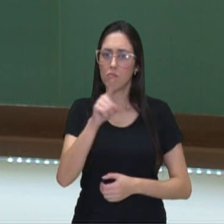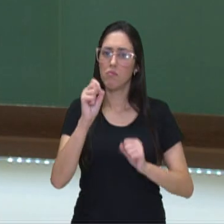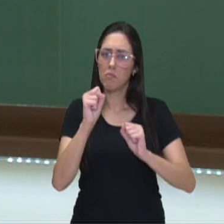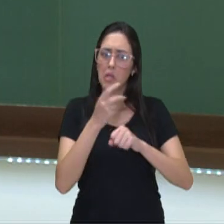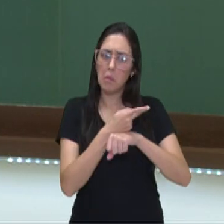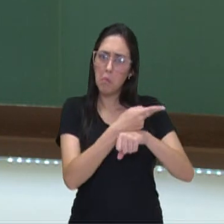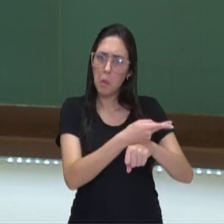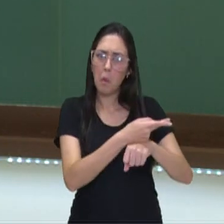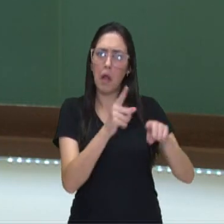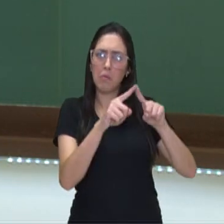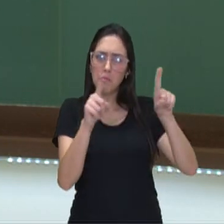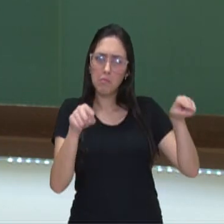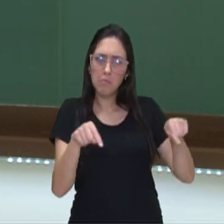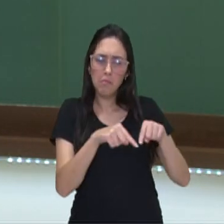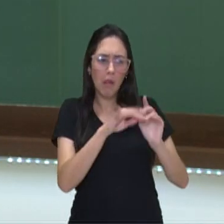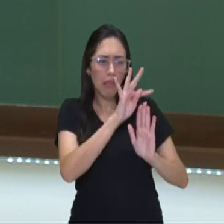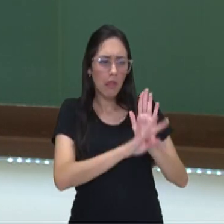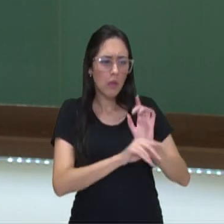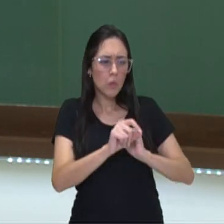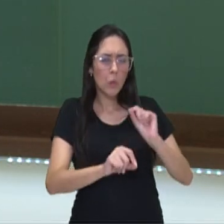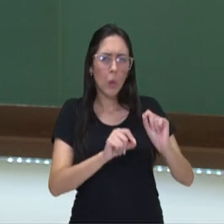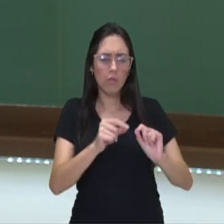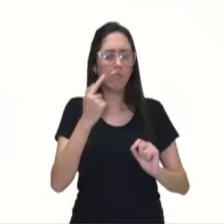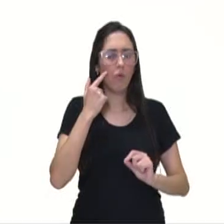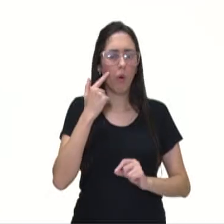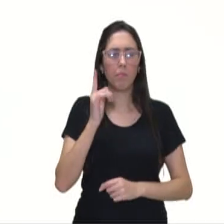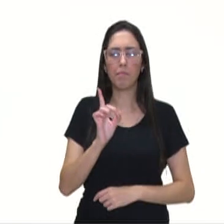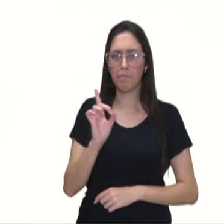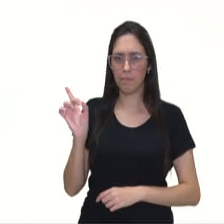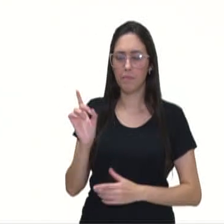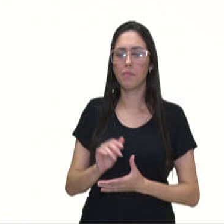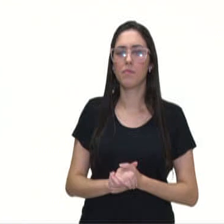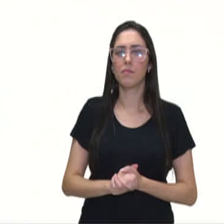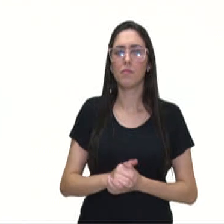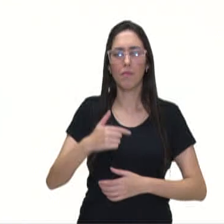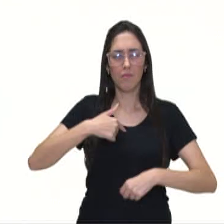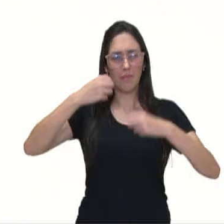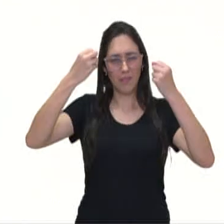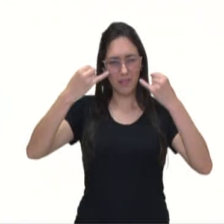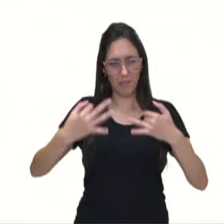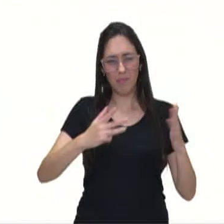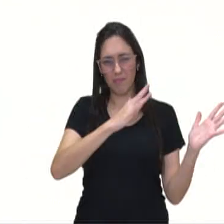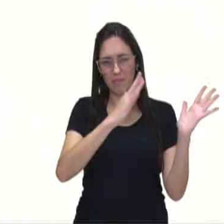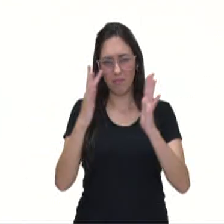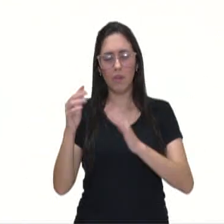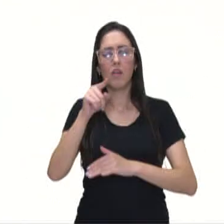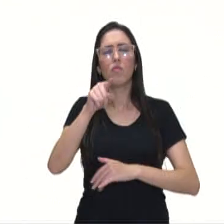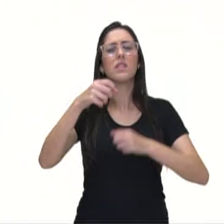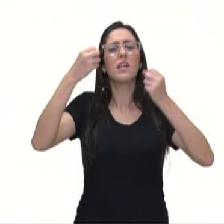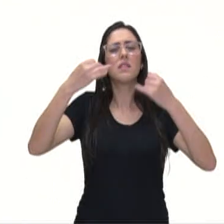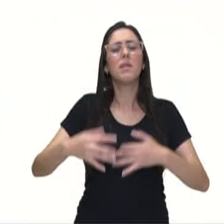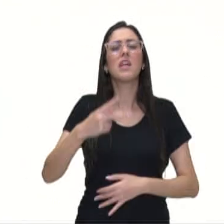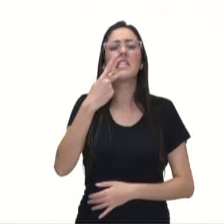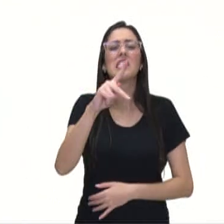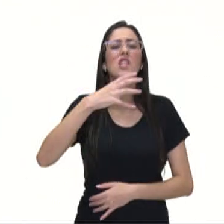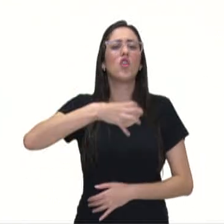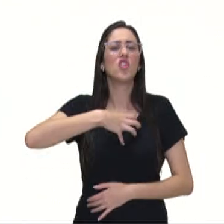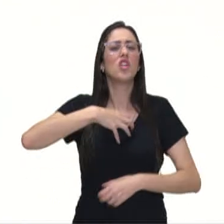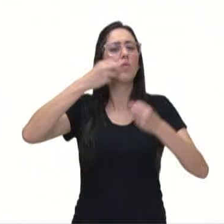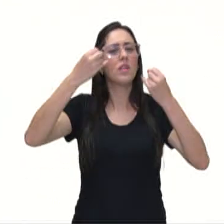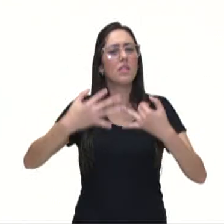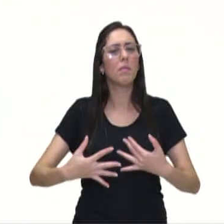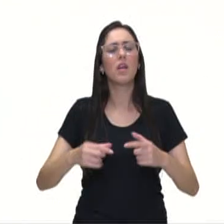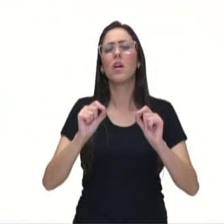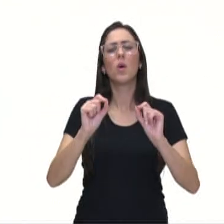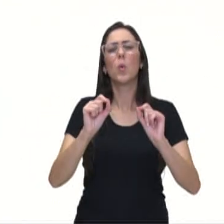se for necessário. De acordo com a definição acima, explique com suas palavras o termo inglês como